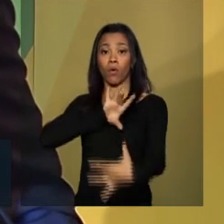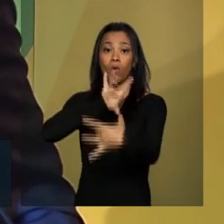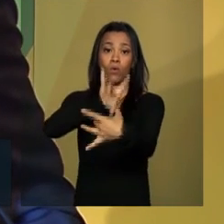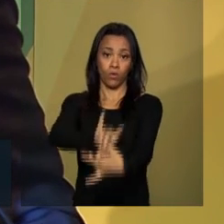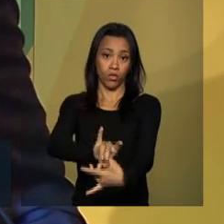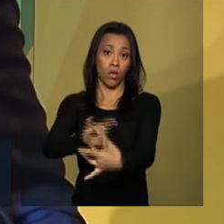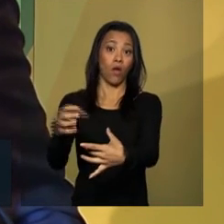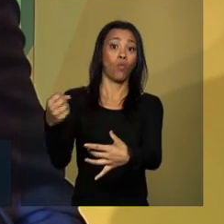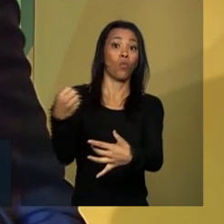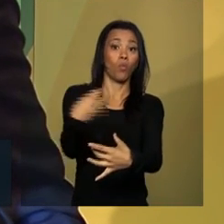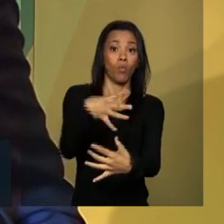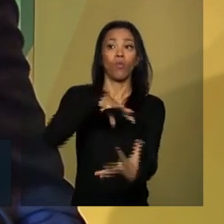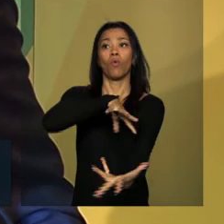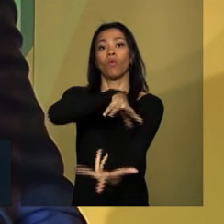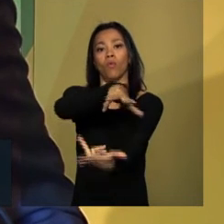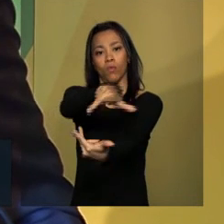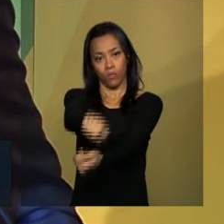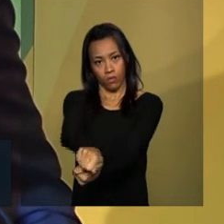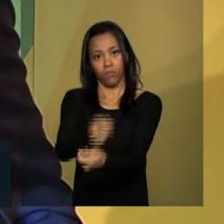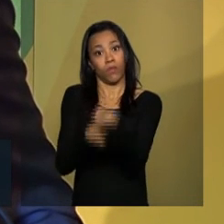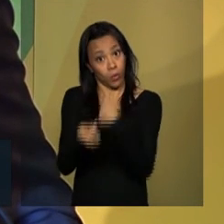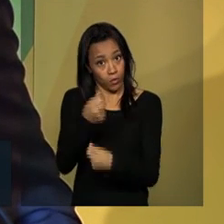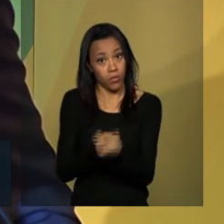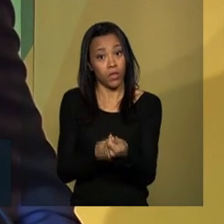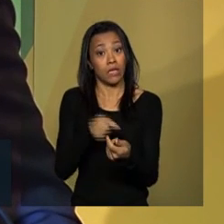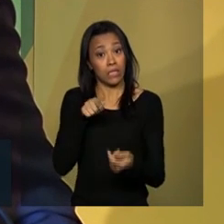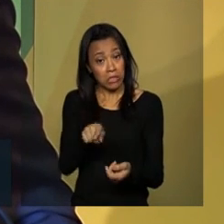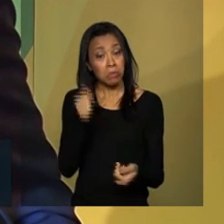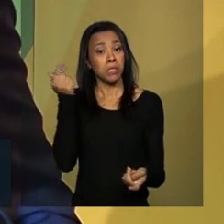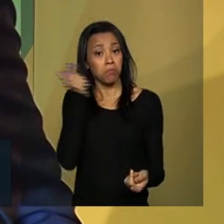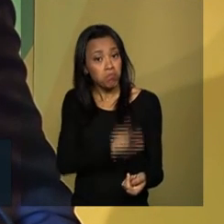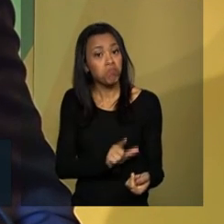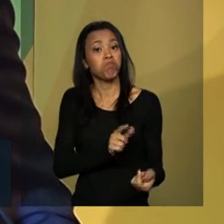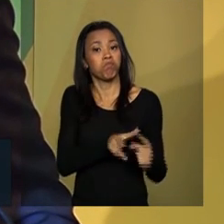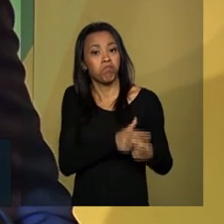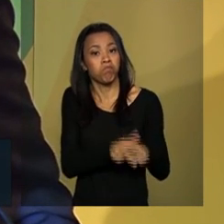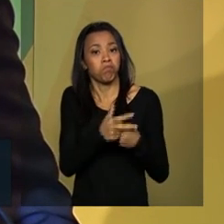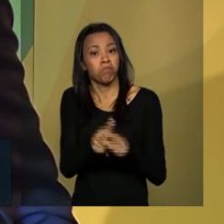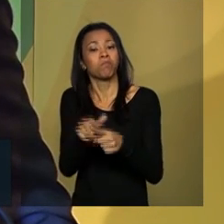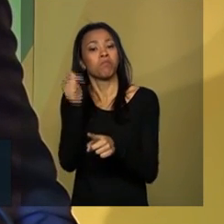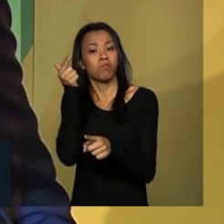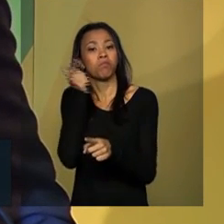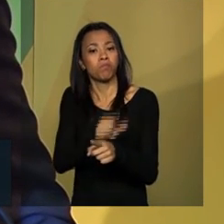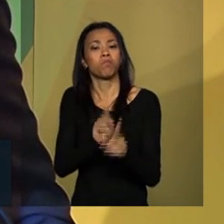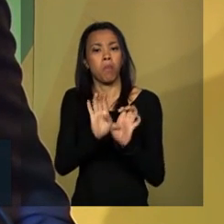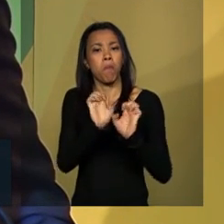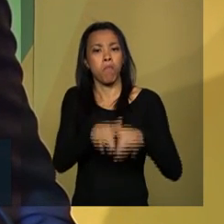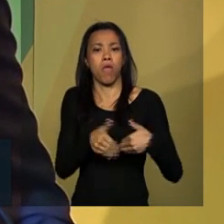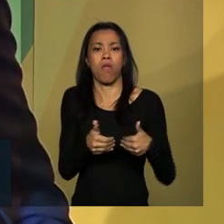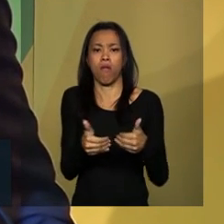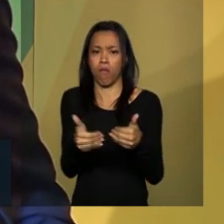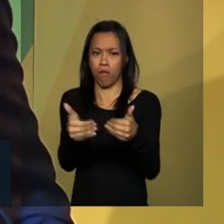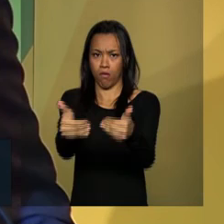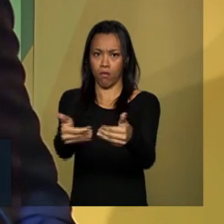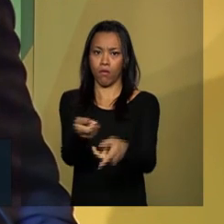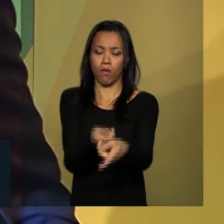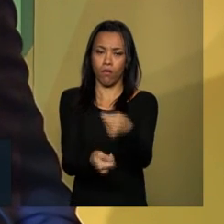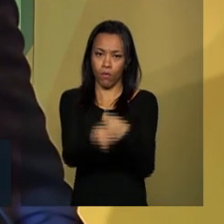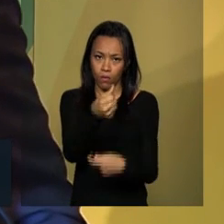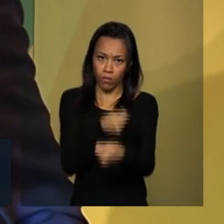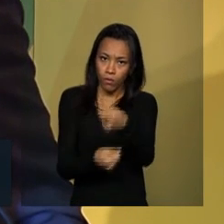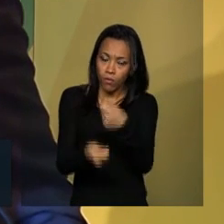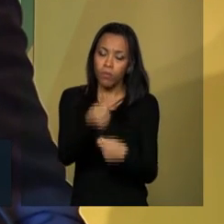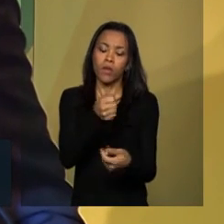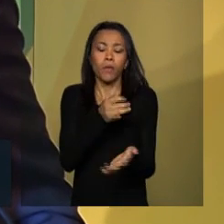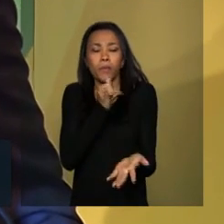macro e internacional. Essas iniciativas têm sido bem-sucedidas, a economia está encaminhando na direção certa. Para dar